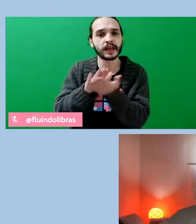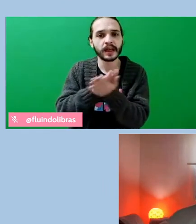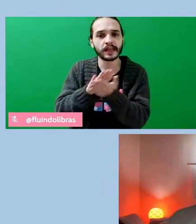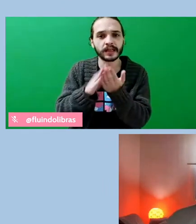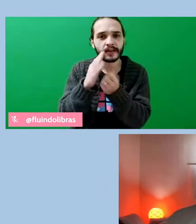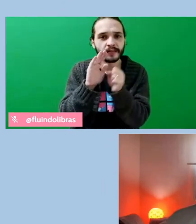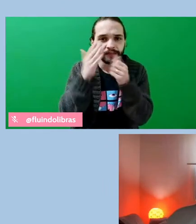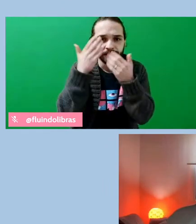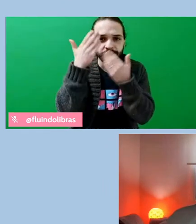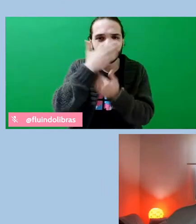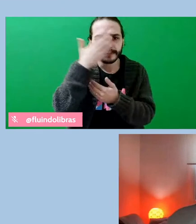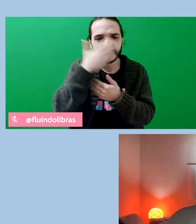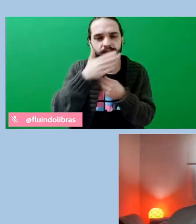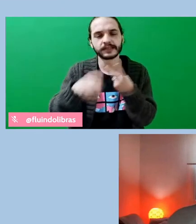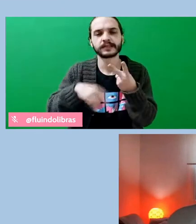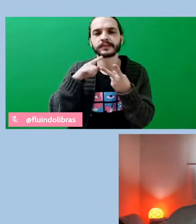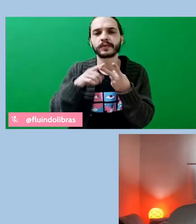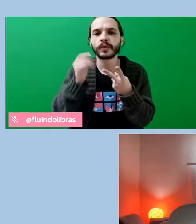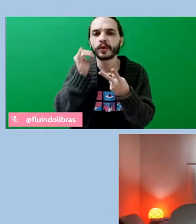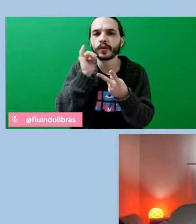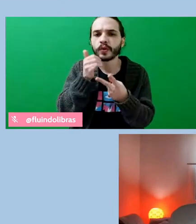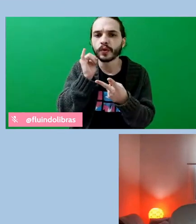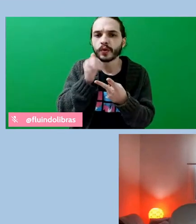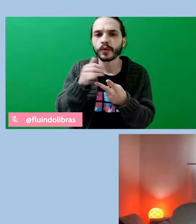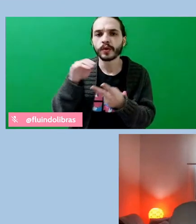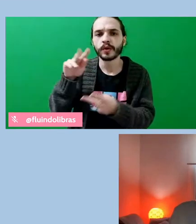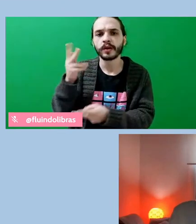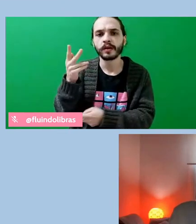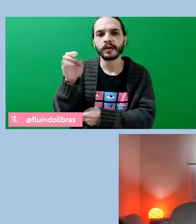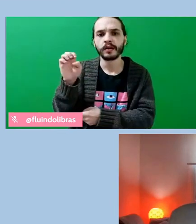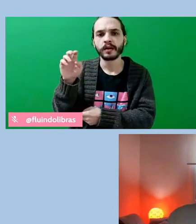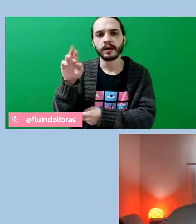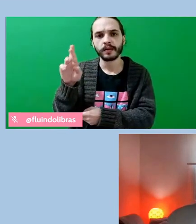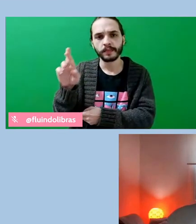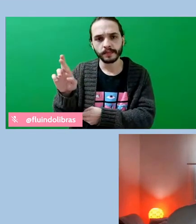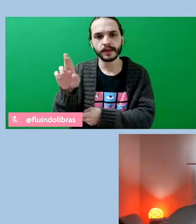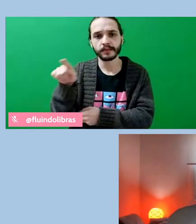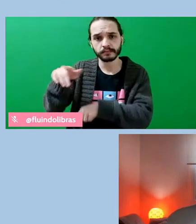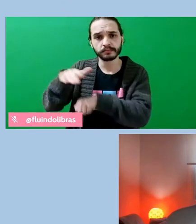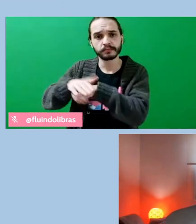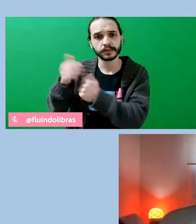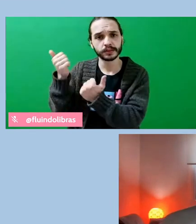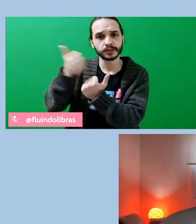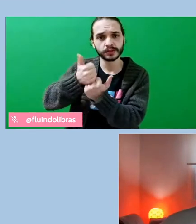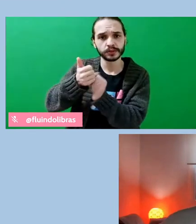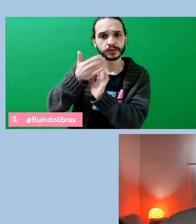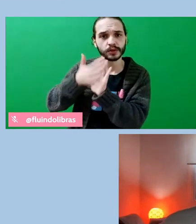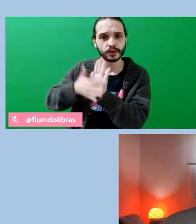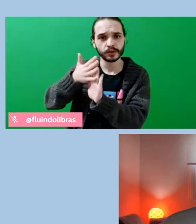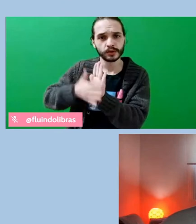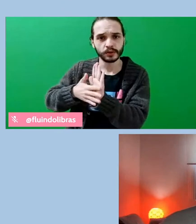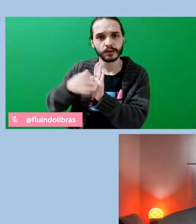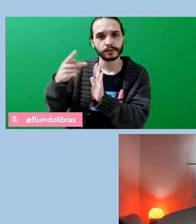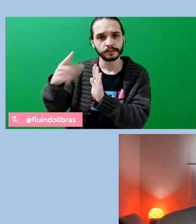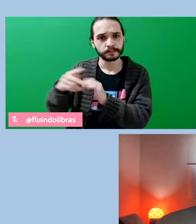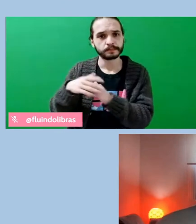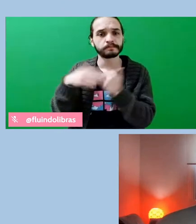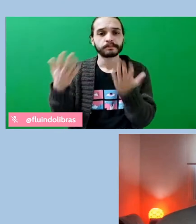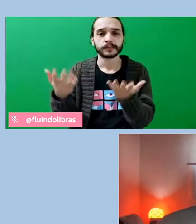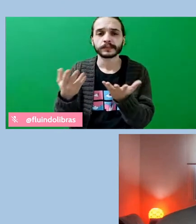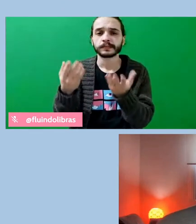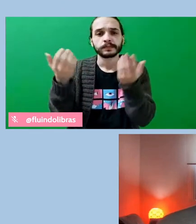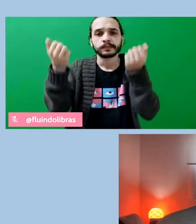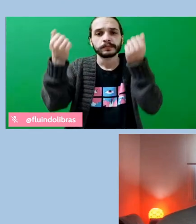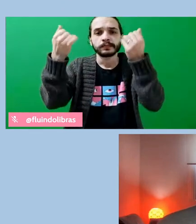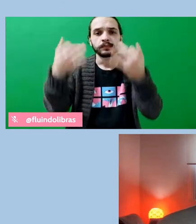você do Hamnel, Hamnel, que você dirigiu e roteirizou, né? Então, assim, queria